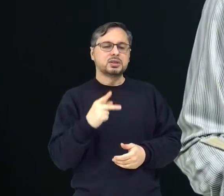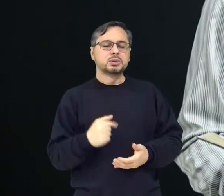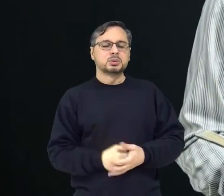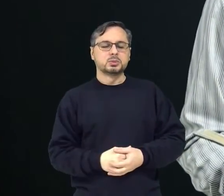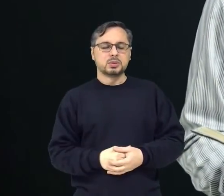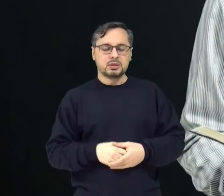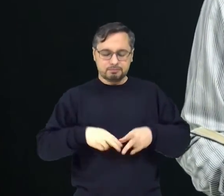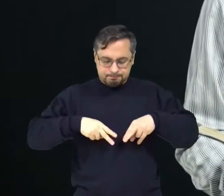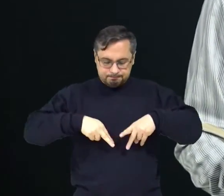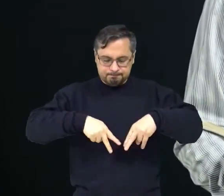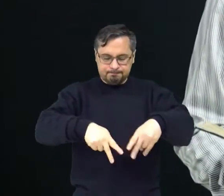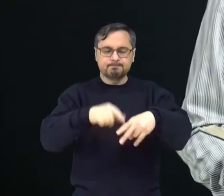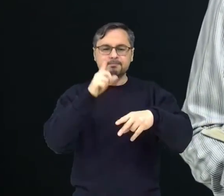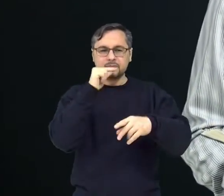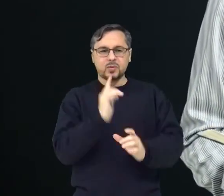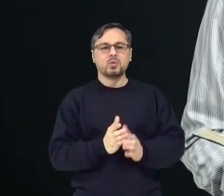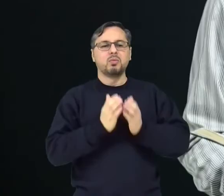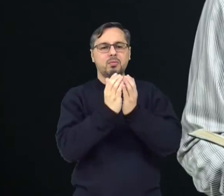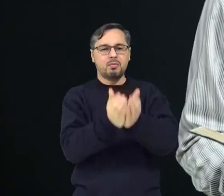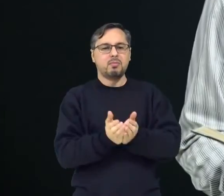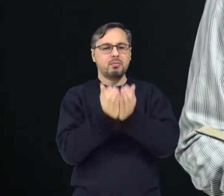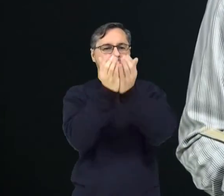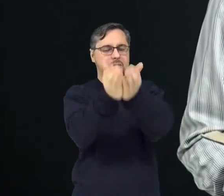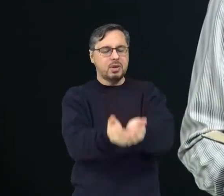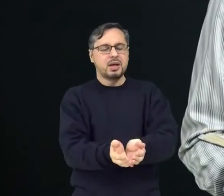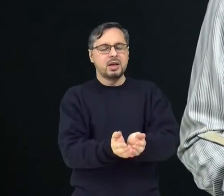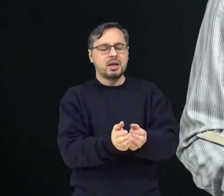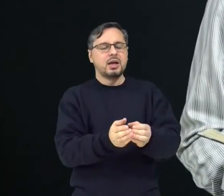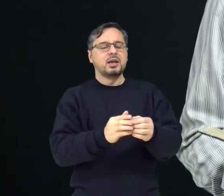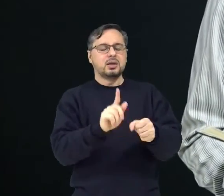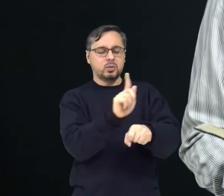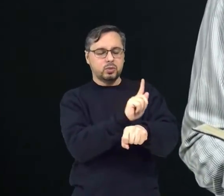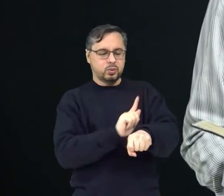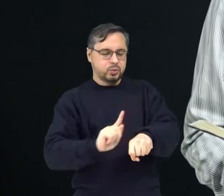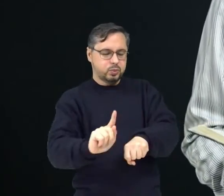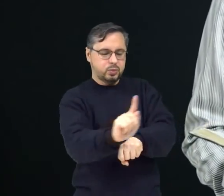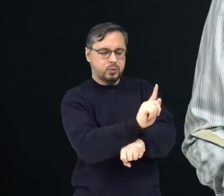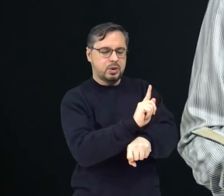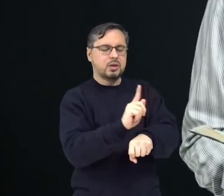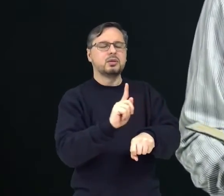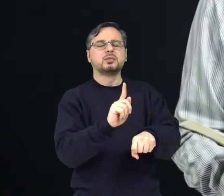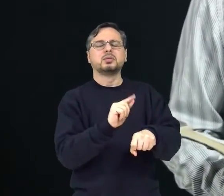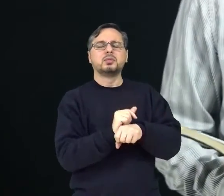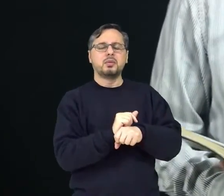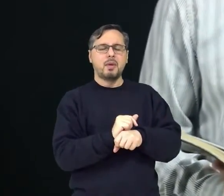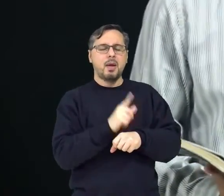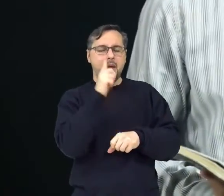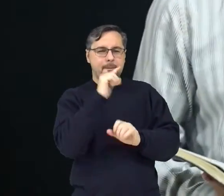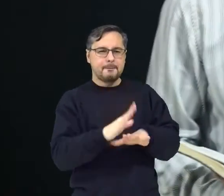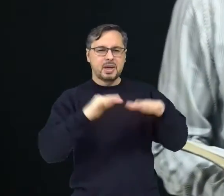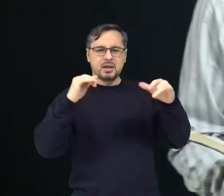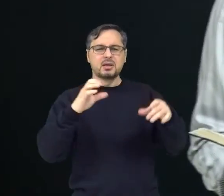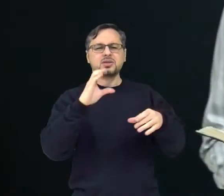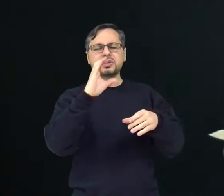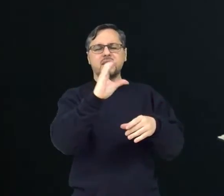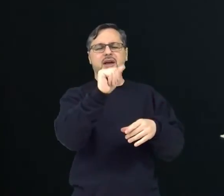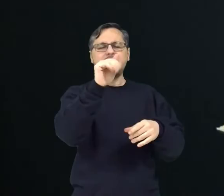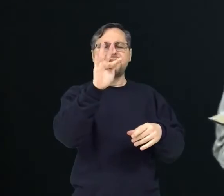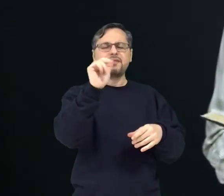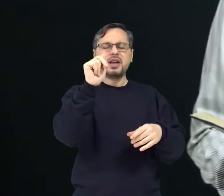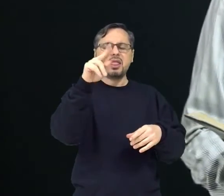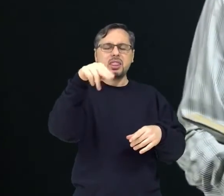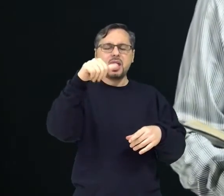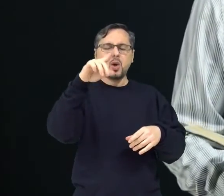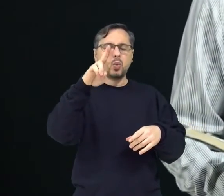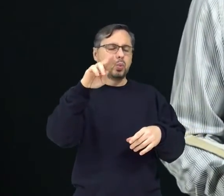travessia do mar da Galileia ao lago de Genezaré, mar de Cafarnaum. As nomenclaturas, todas essas três, e